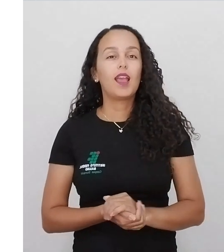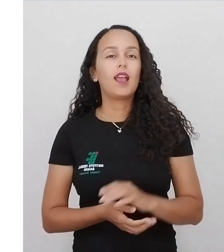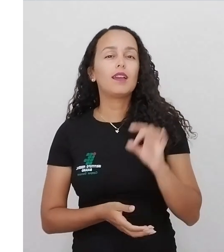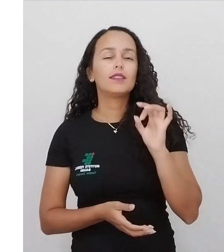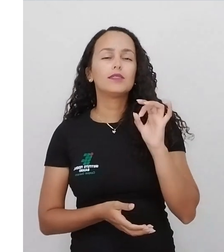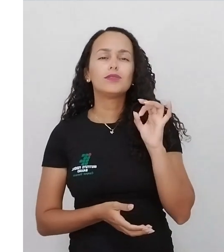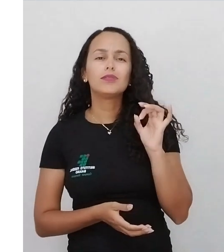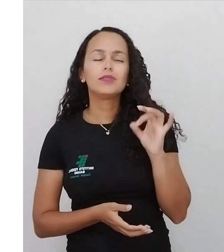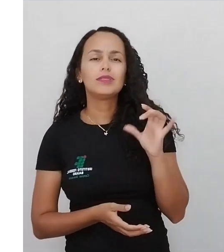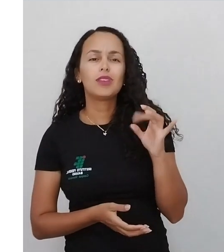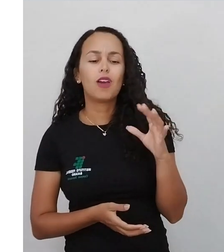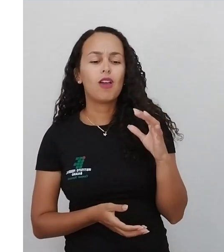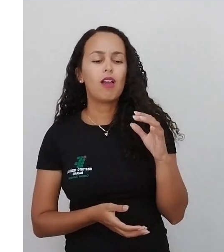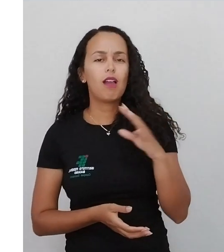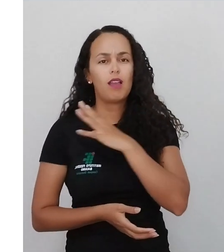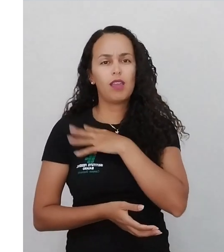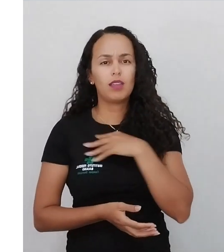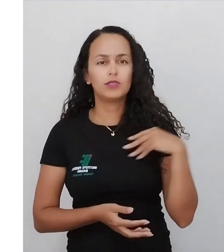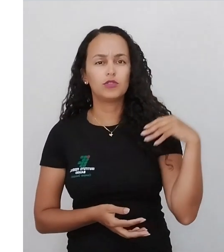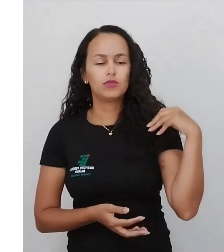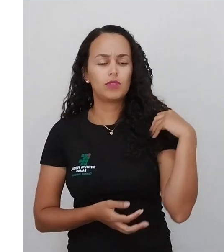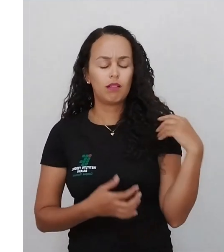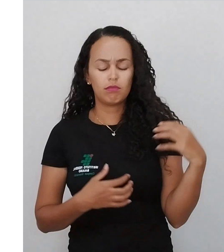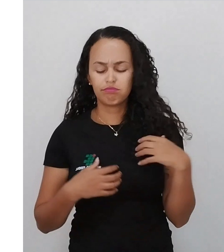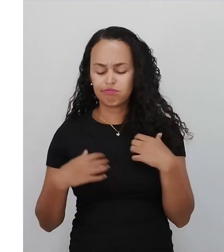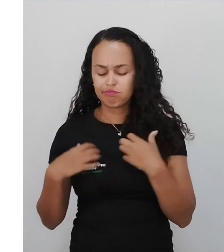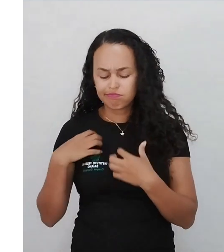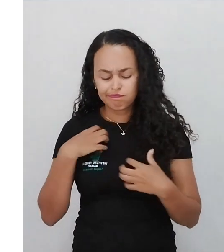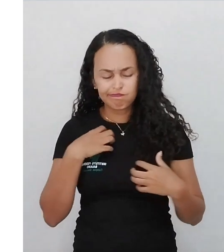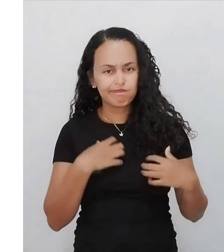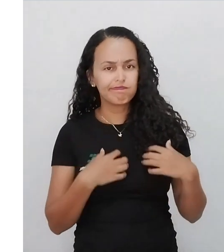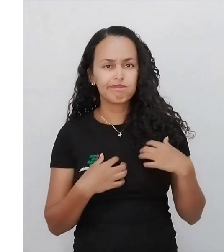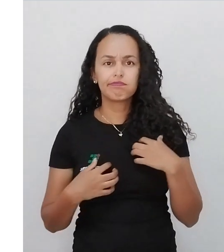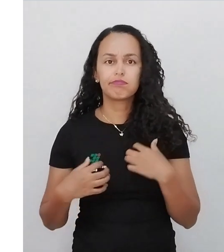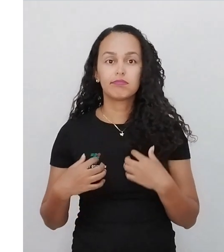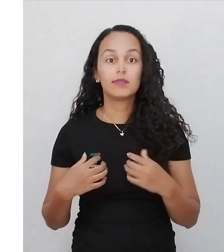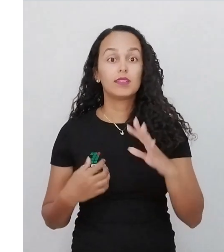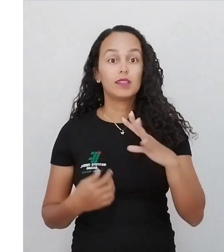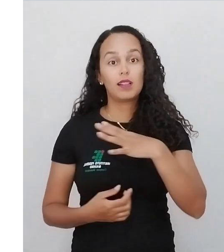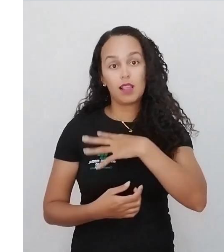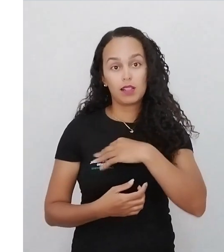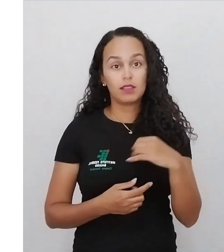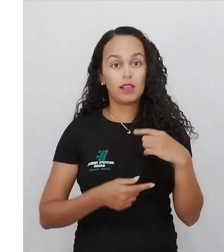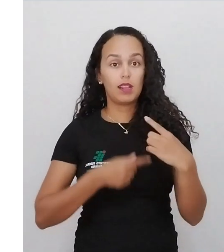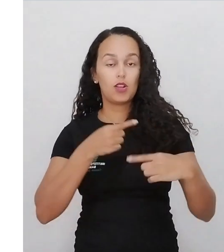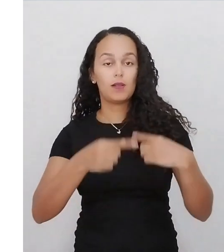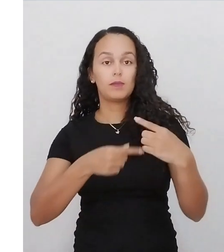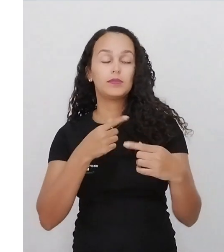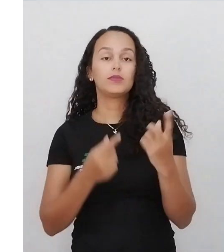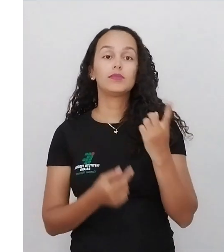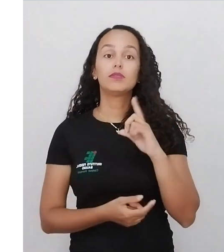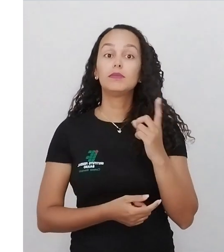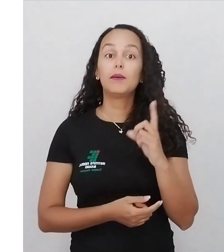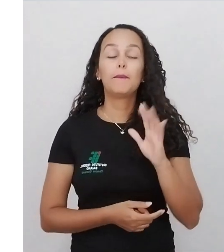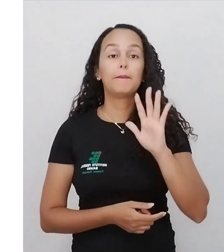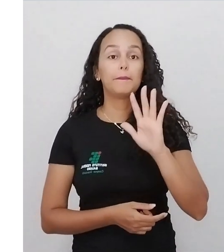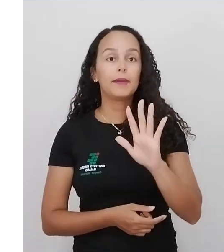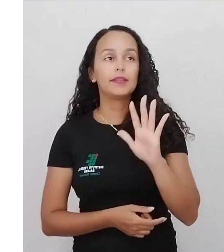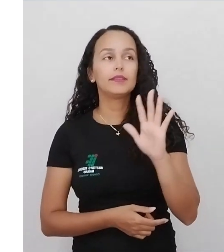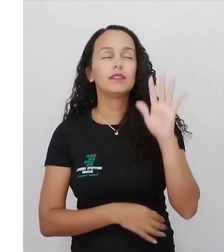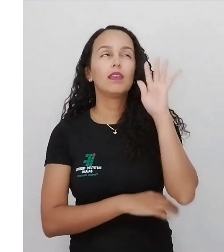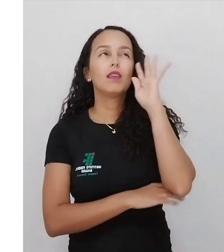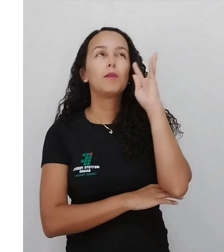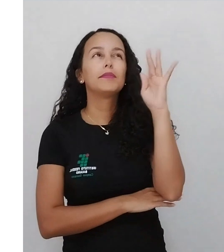ele apenas ficava inquieto, incomodado, não sobre a reprodução, mas